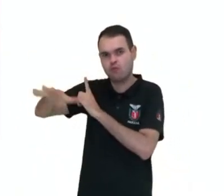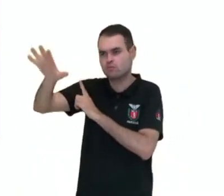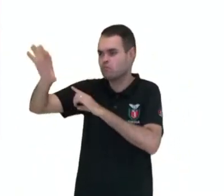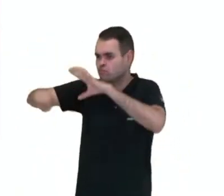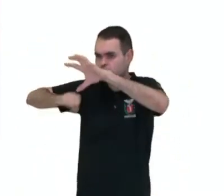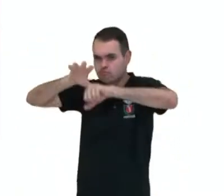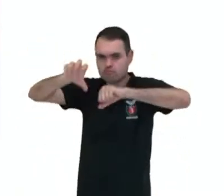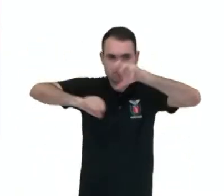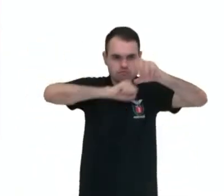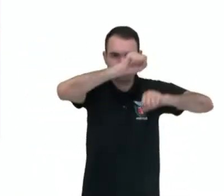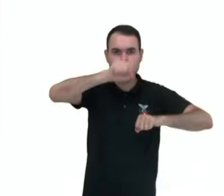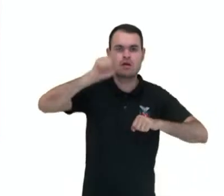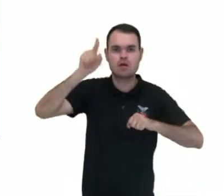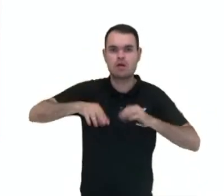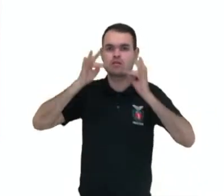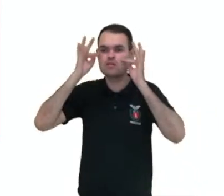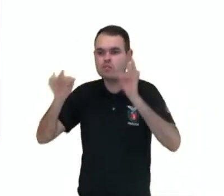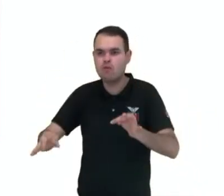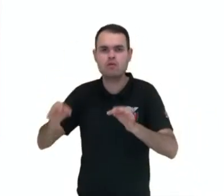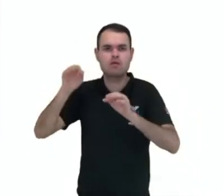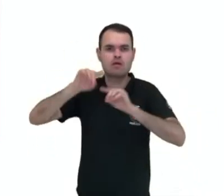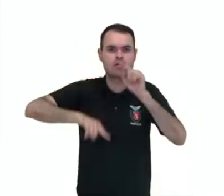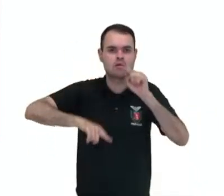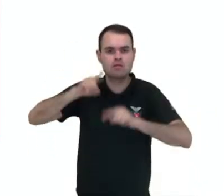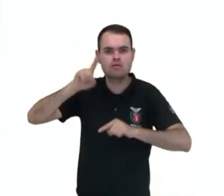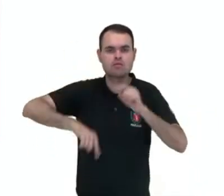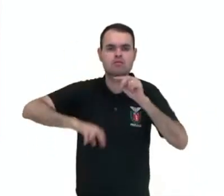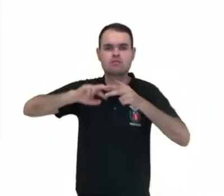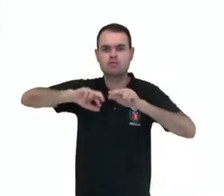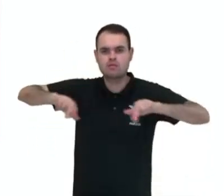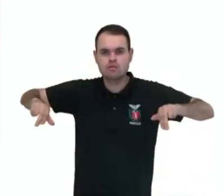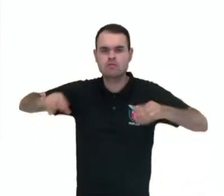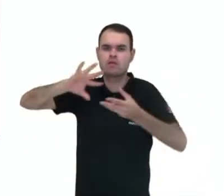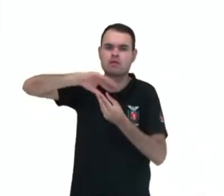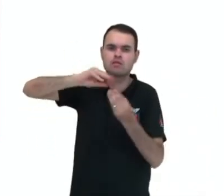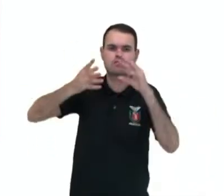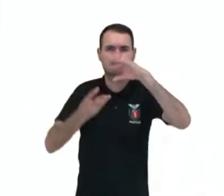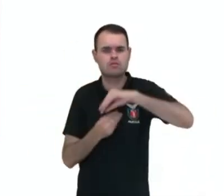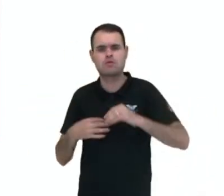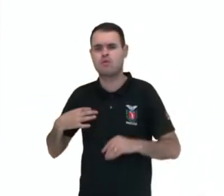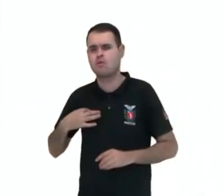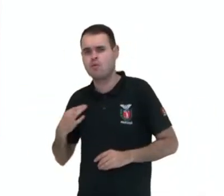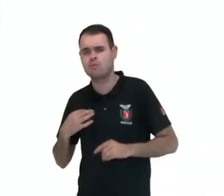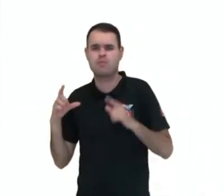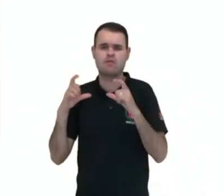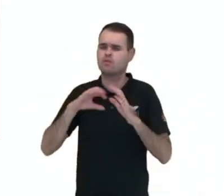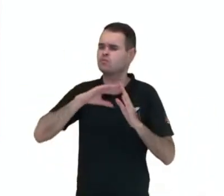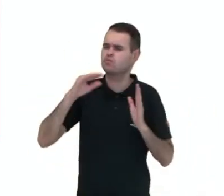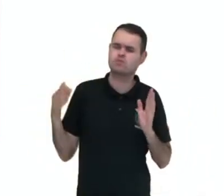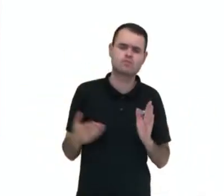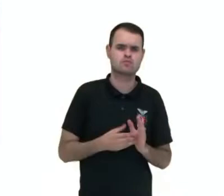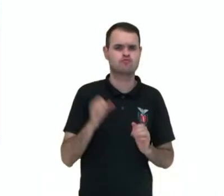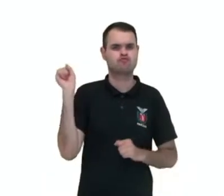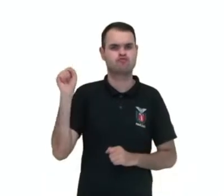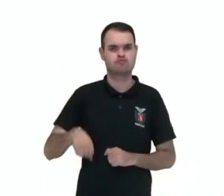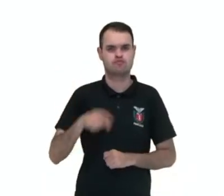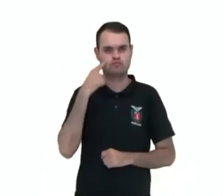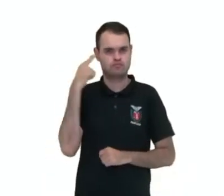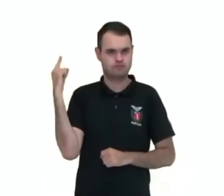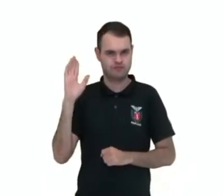testemunho, evidências, documentos, artefatos, roupas, fotografia, tudo. Sim. Você já ouviu falar sobre